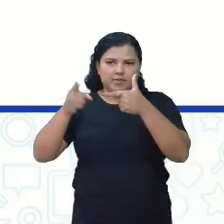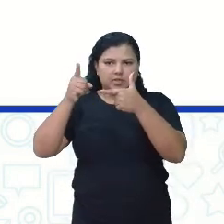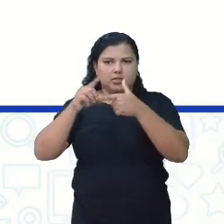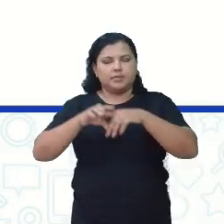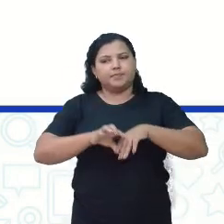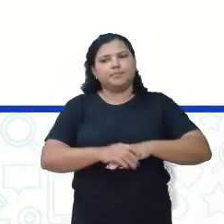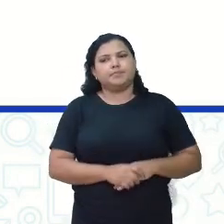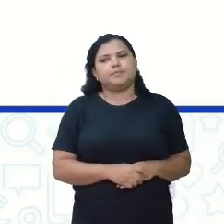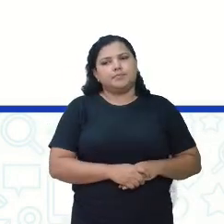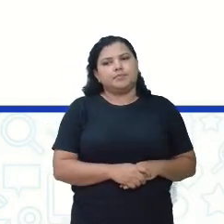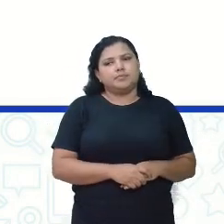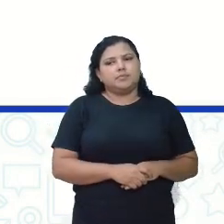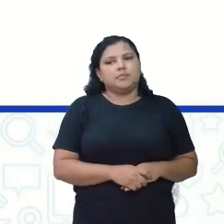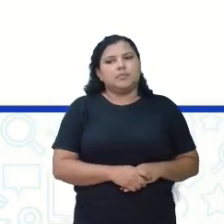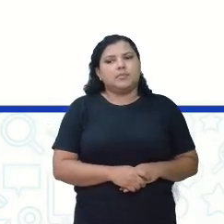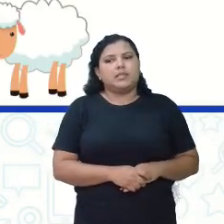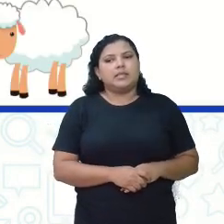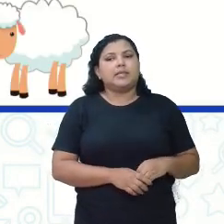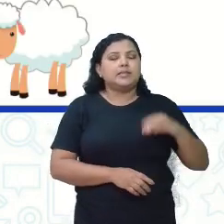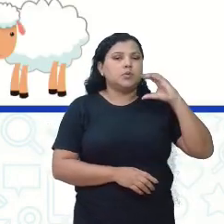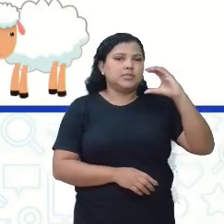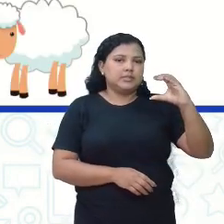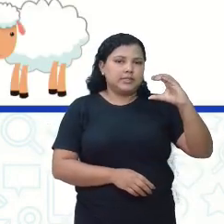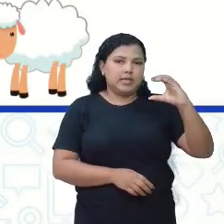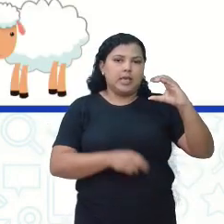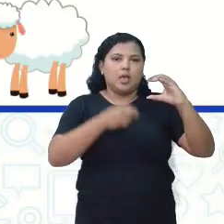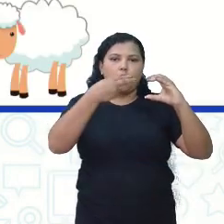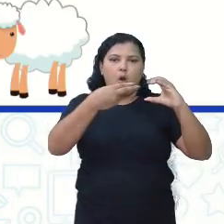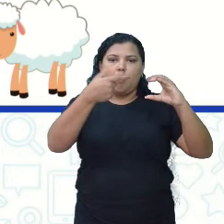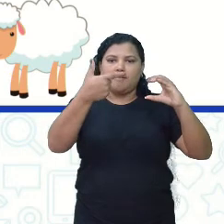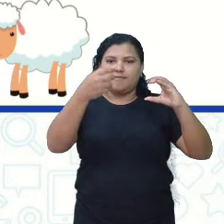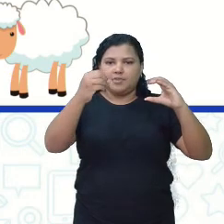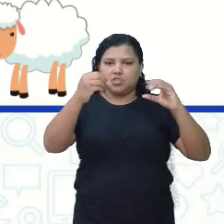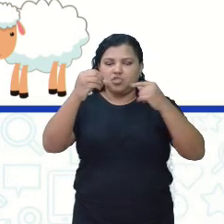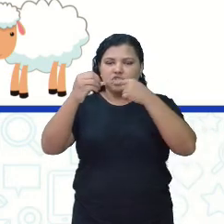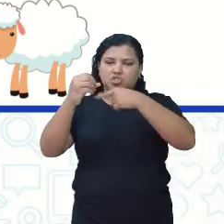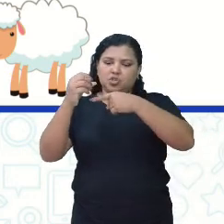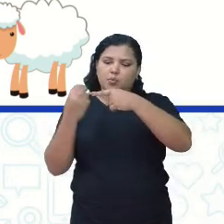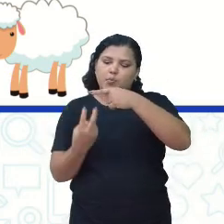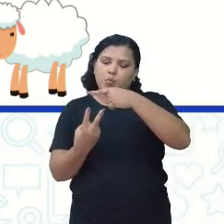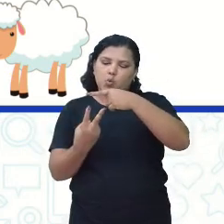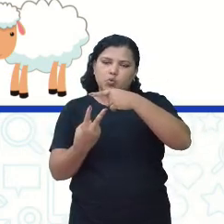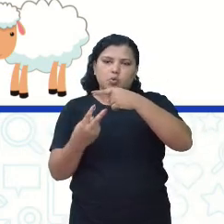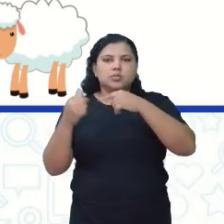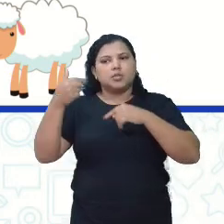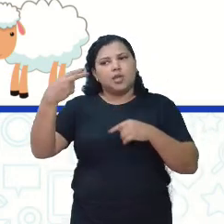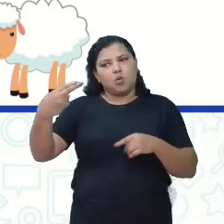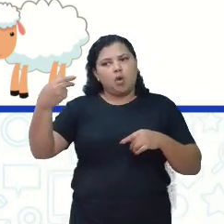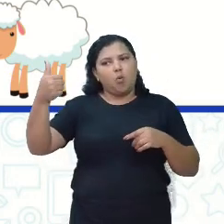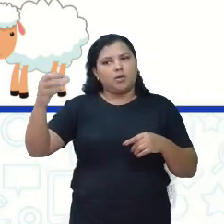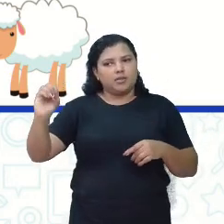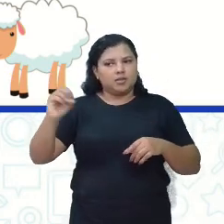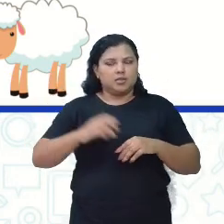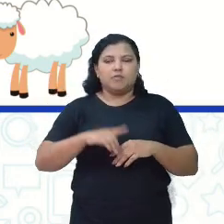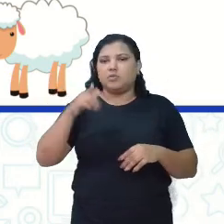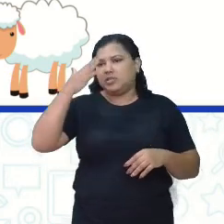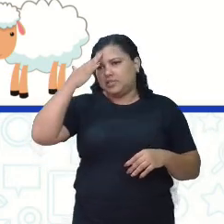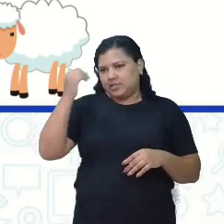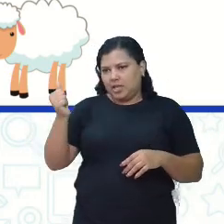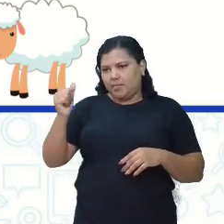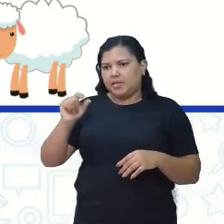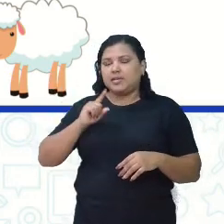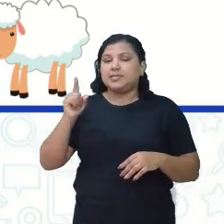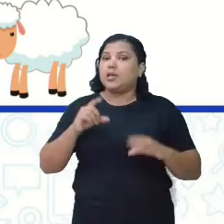Operação inversa. 20 dividido por 2 é igual a 10. E aí tu sabe, ó, que esse valorzinho aí é o de